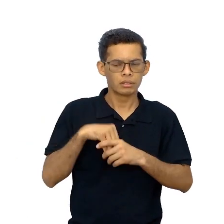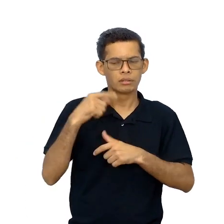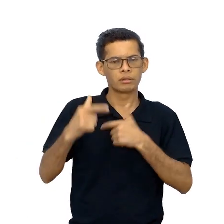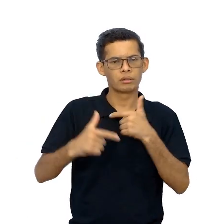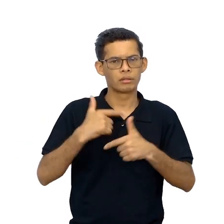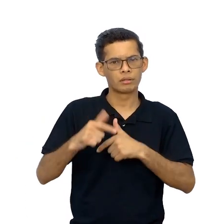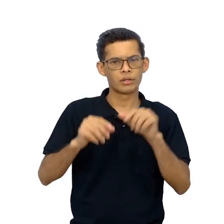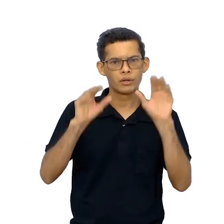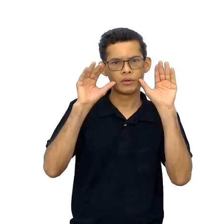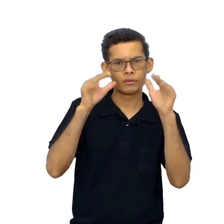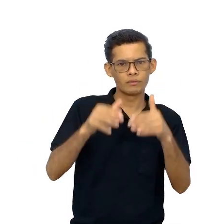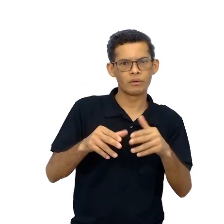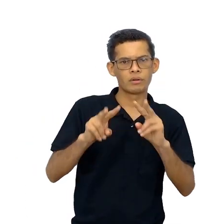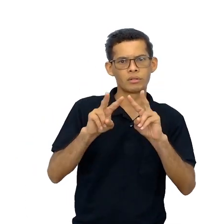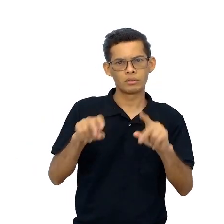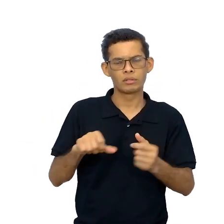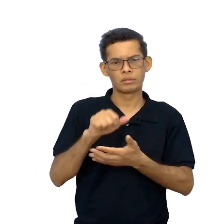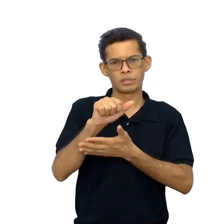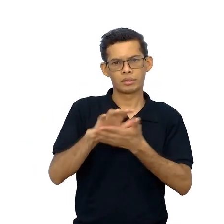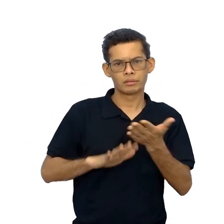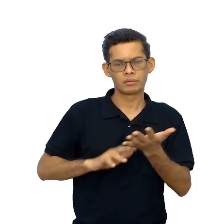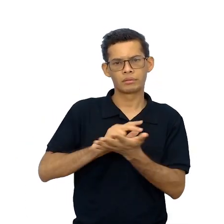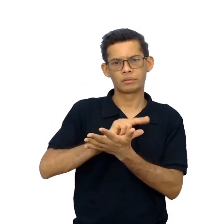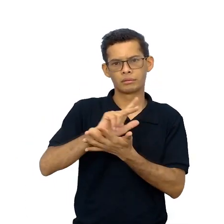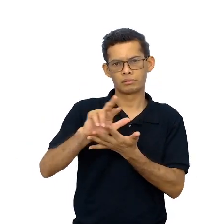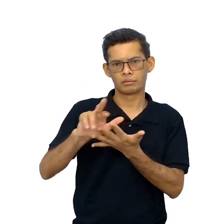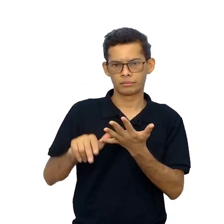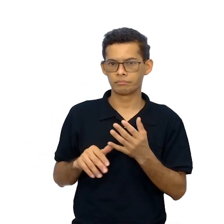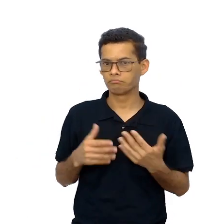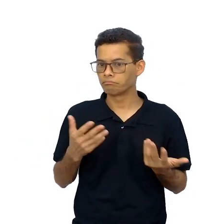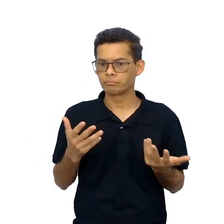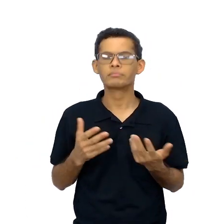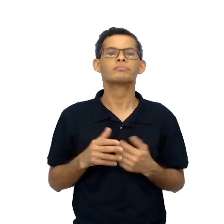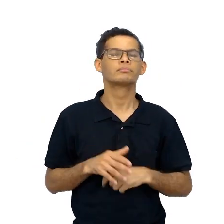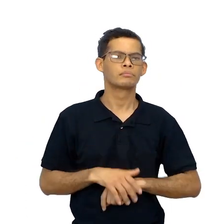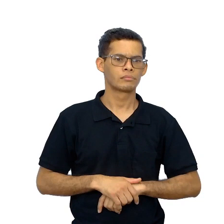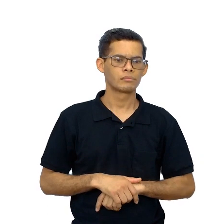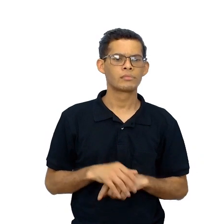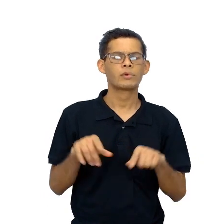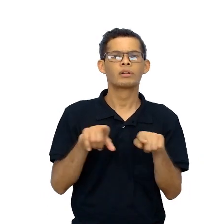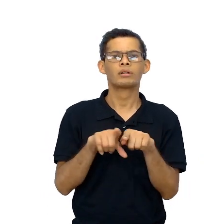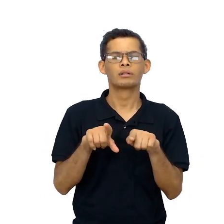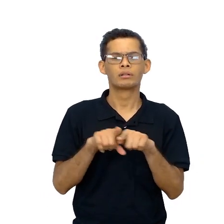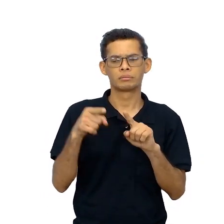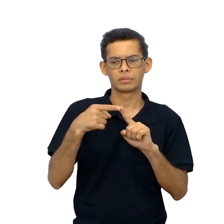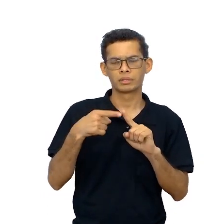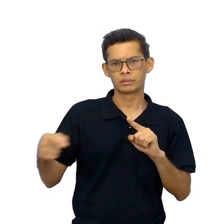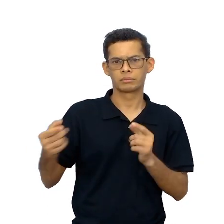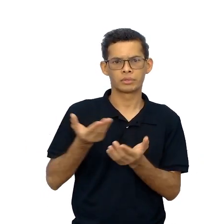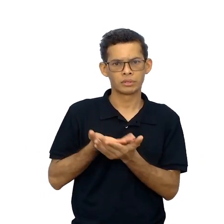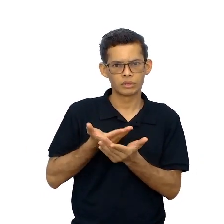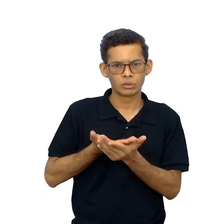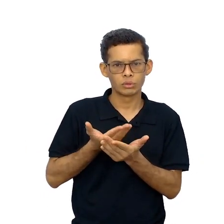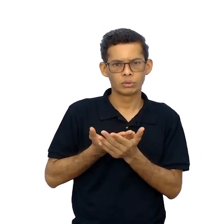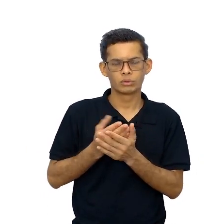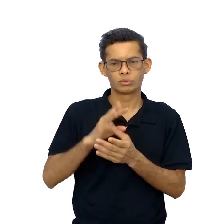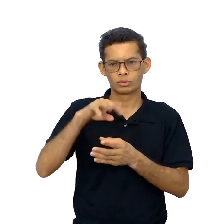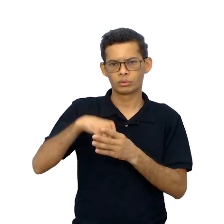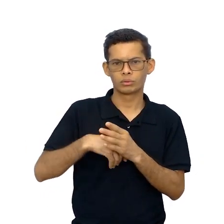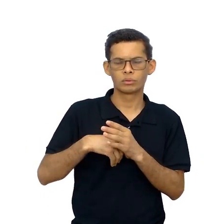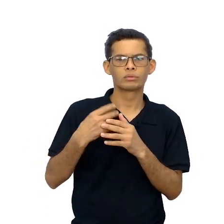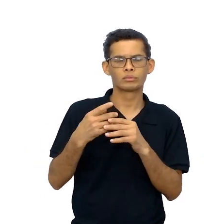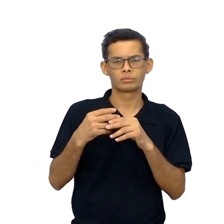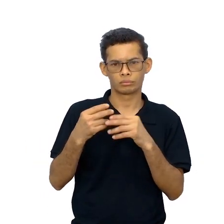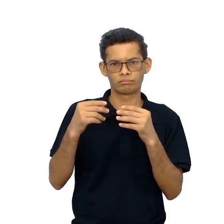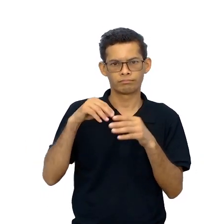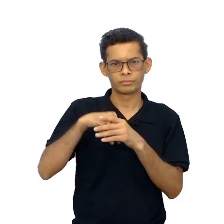trabalhar, levar atividades para os estudantes. A semana de estudos intensivos, ela está prevista no calendário